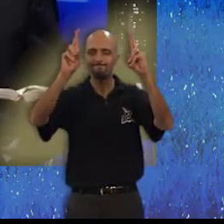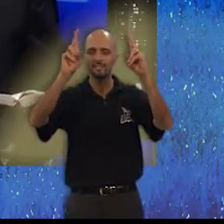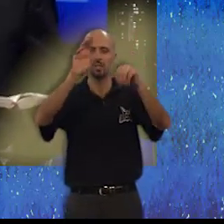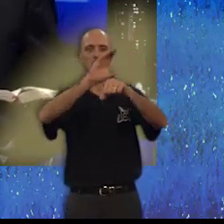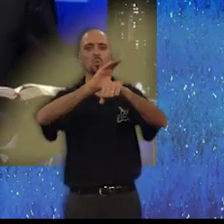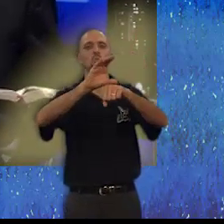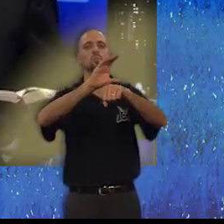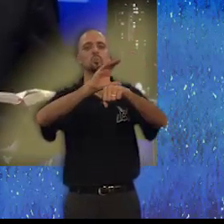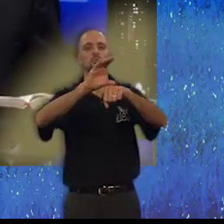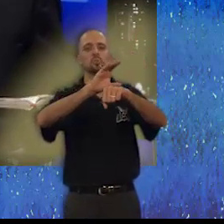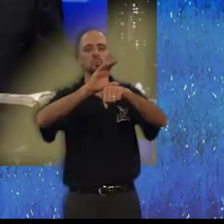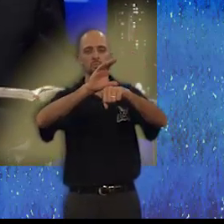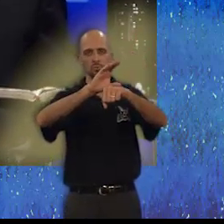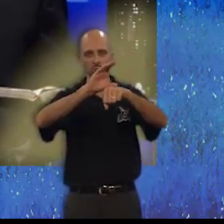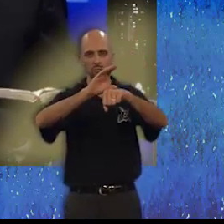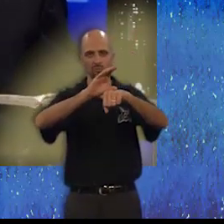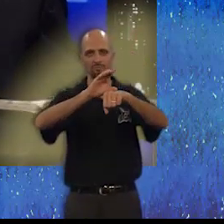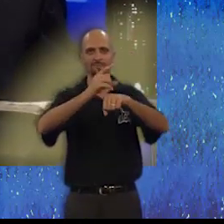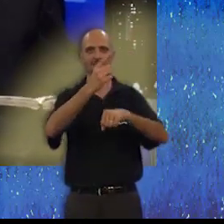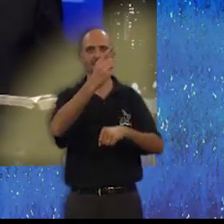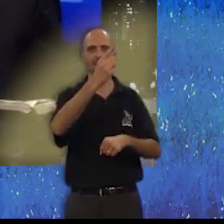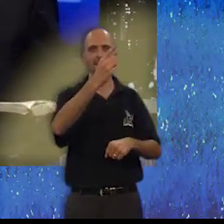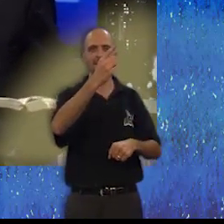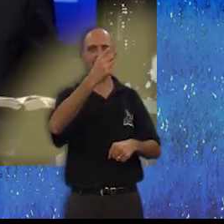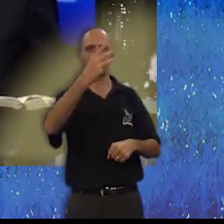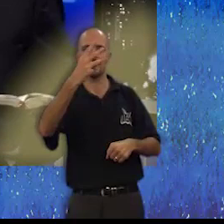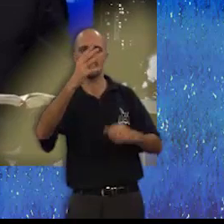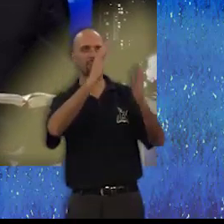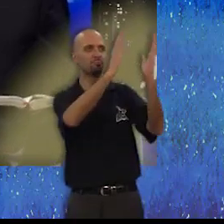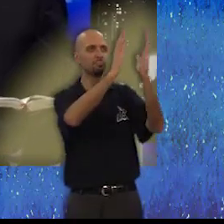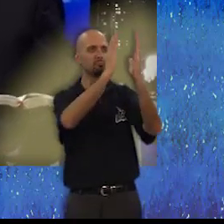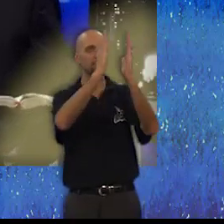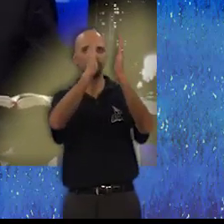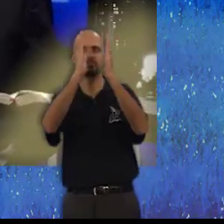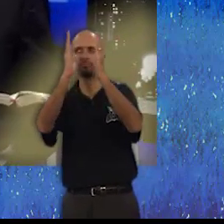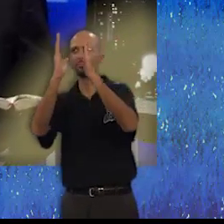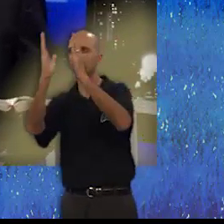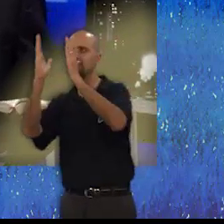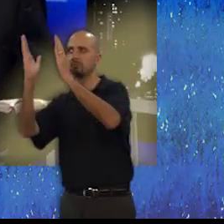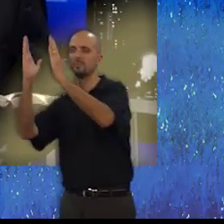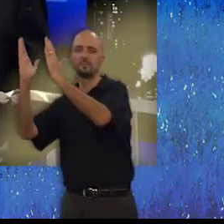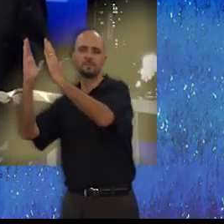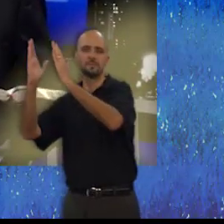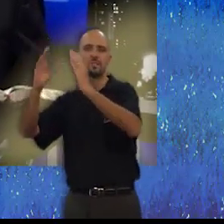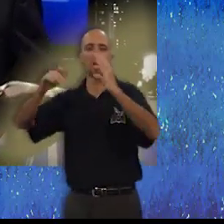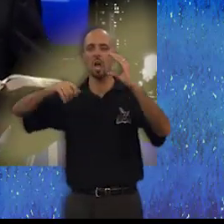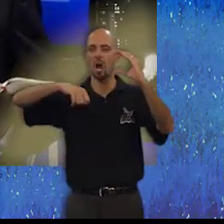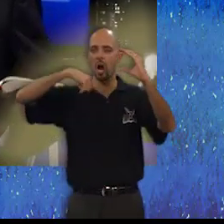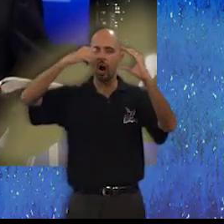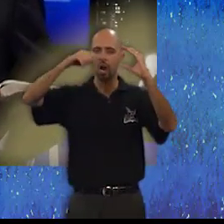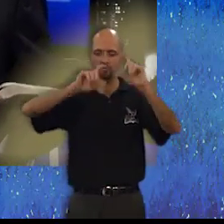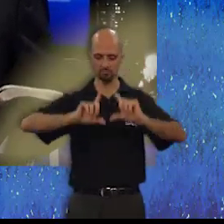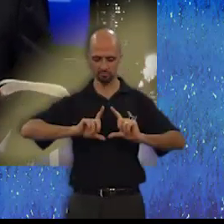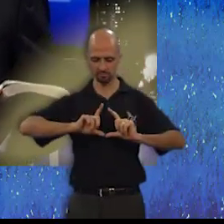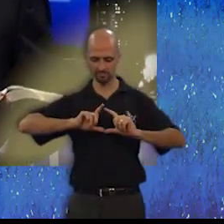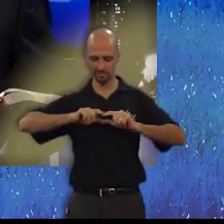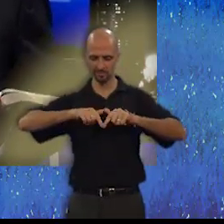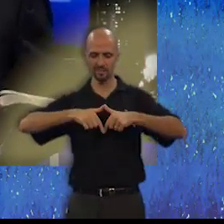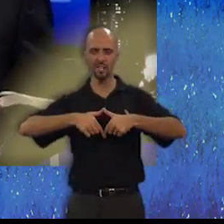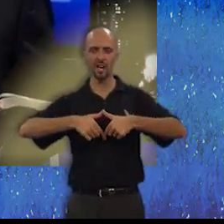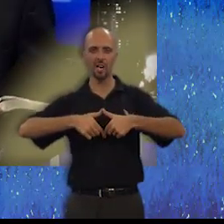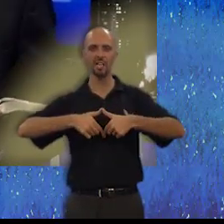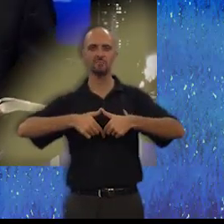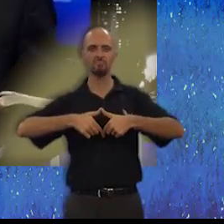desse curso, com 13 preciosas lições, gravado inclusive na Terra Santa, uma mensagem